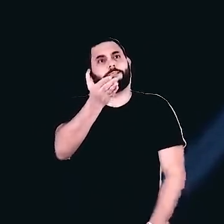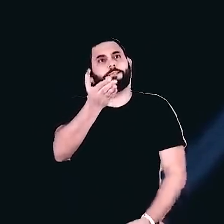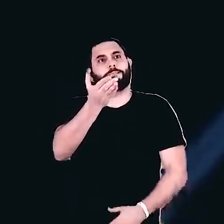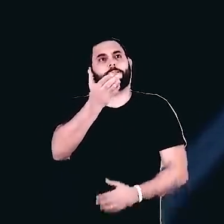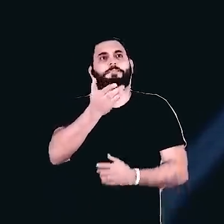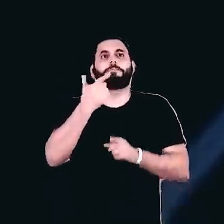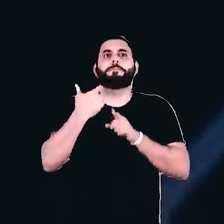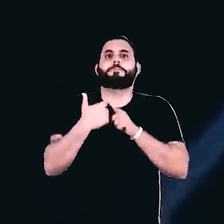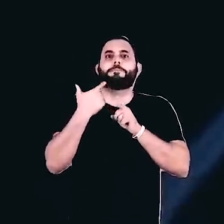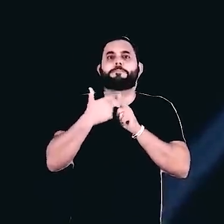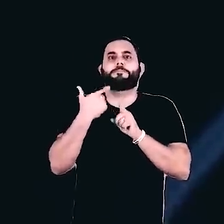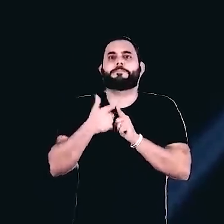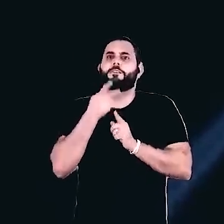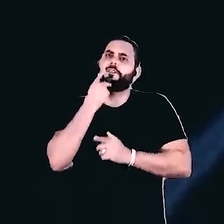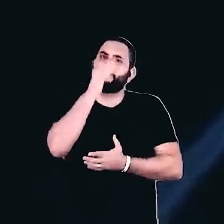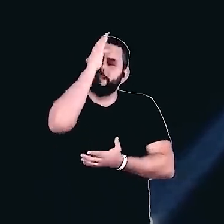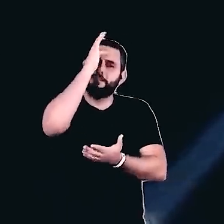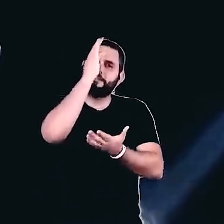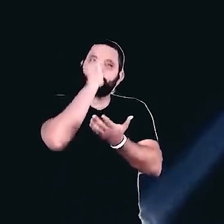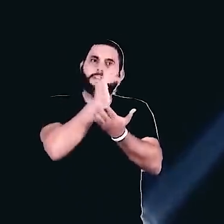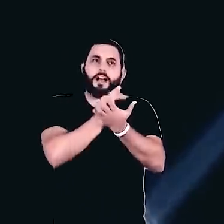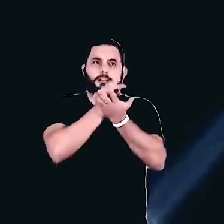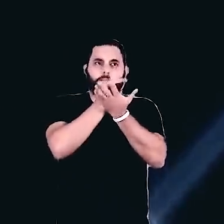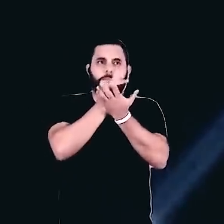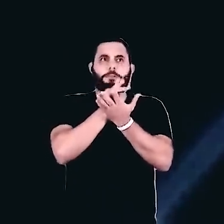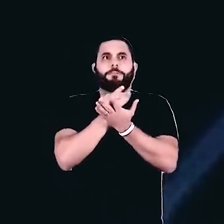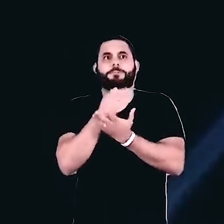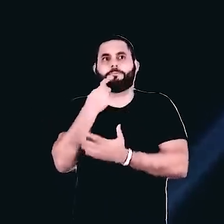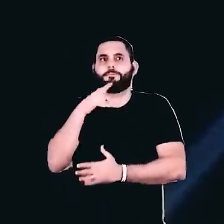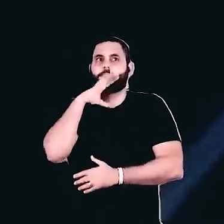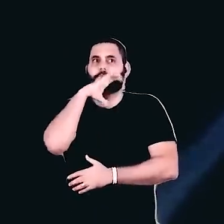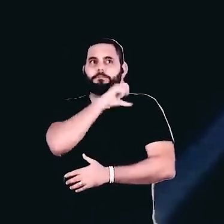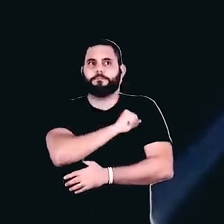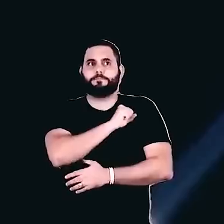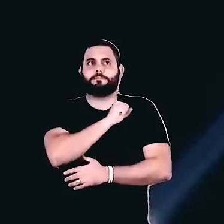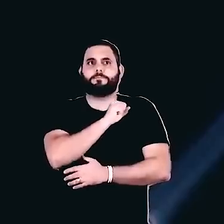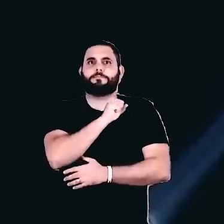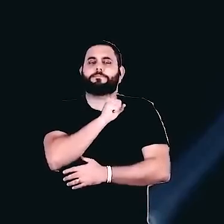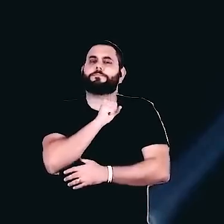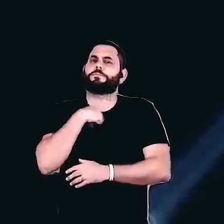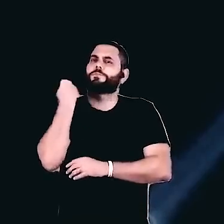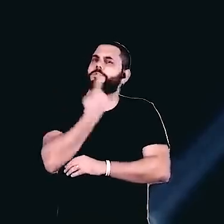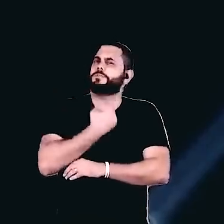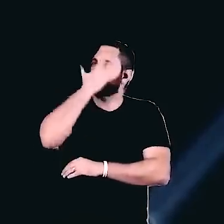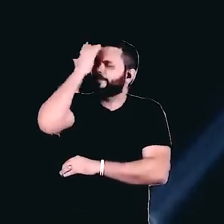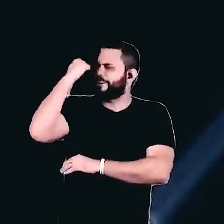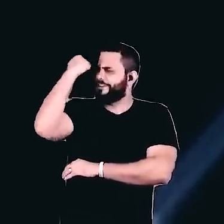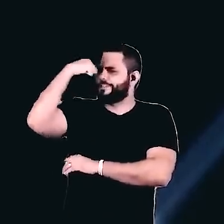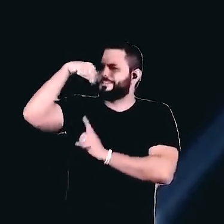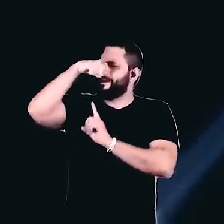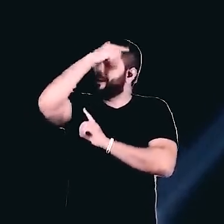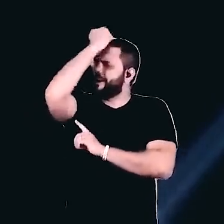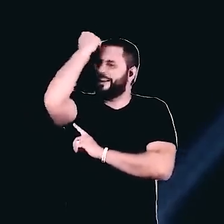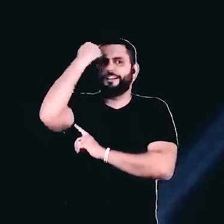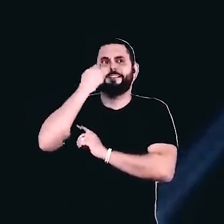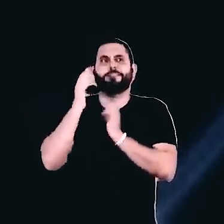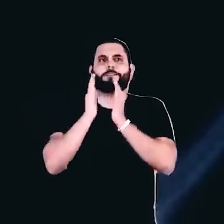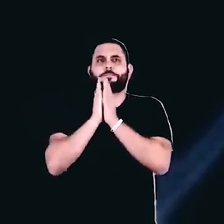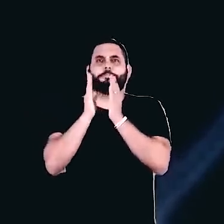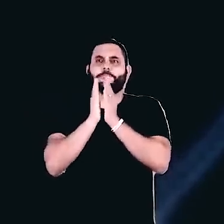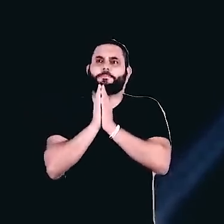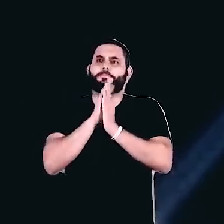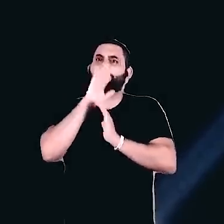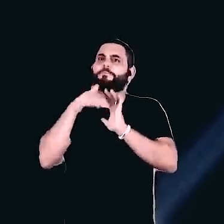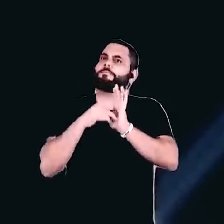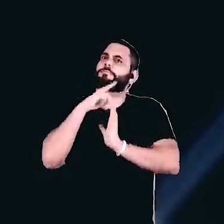porque ouço falar da sua fé no Senhor Jesus e do seu amor por todos os santos. Oro para que a comunhão que procede da sua fé